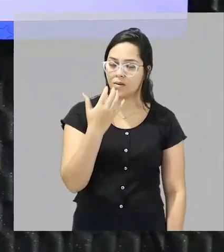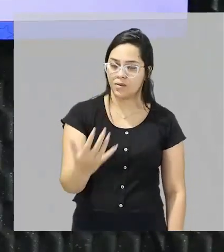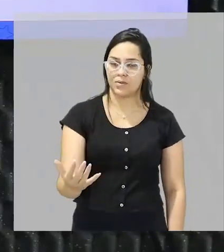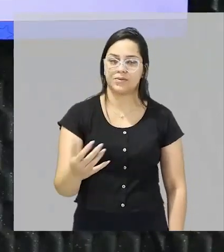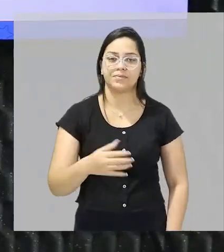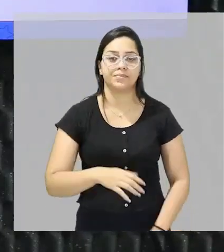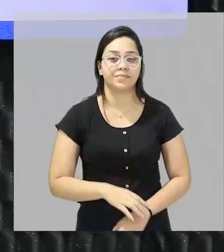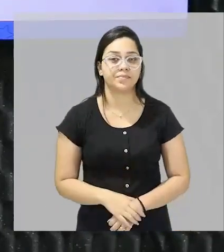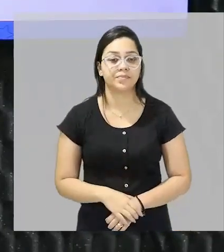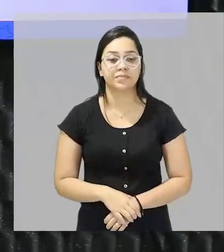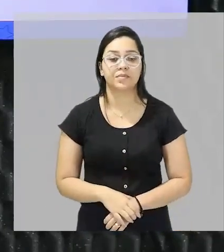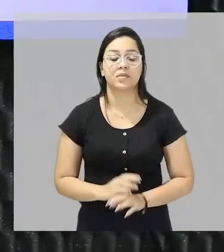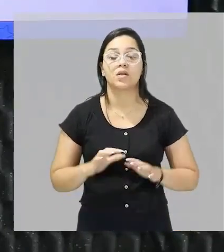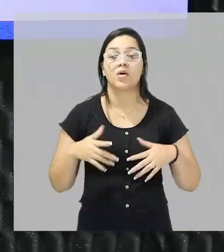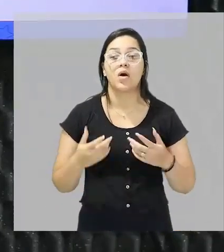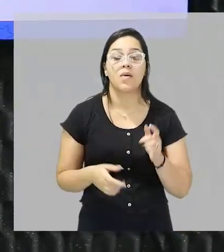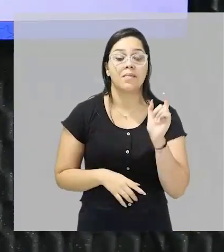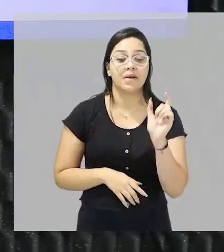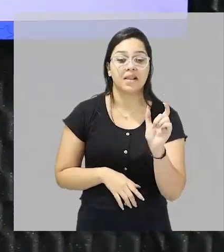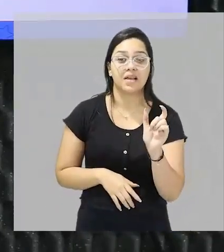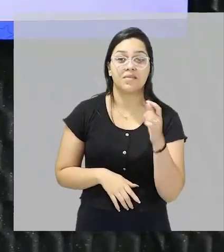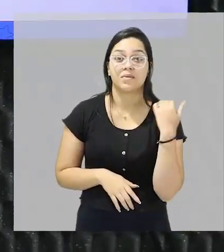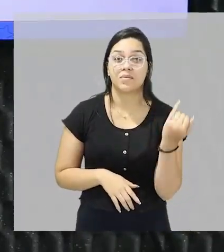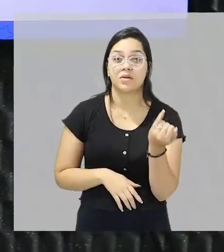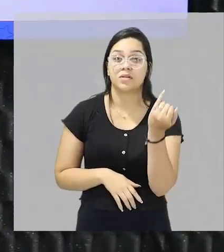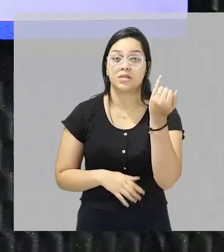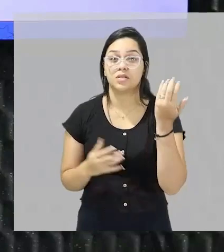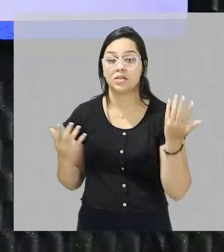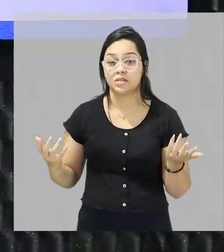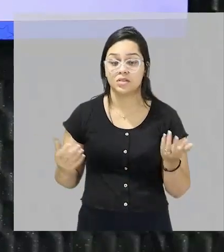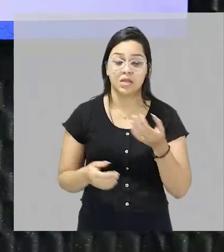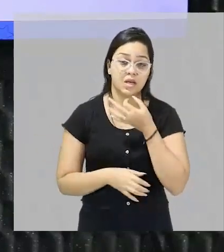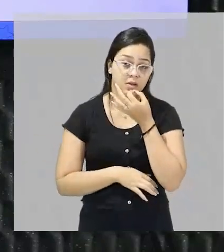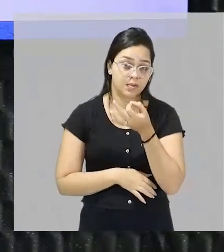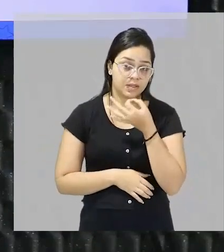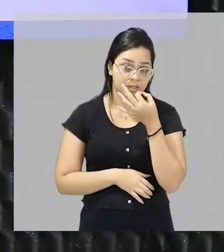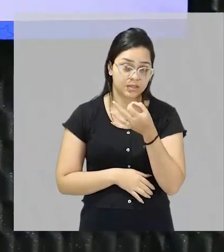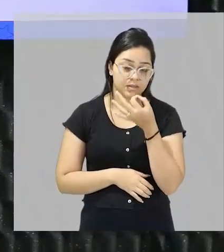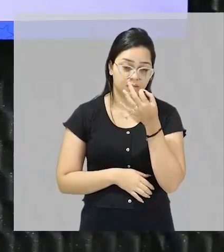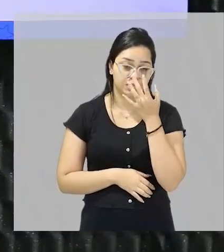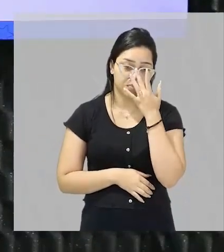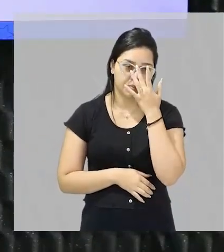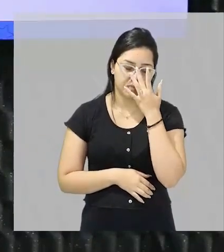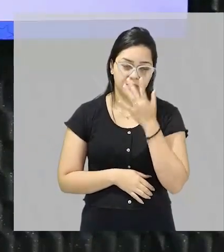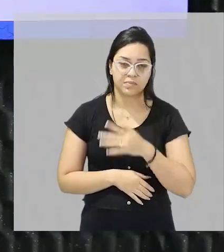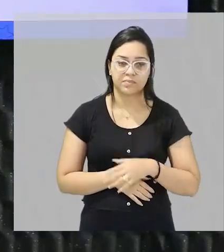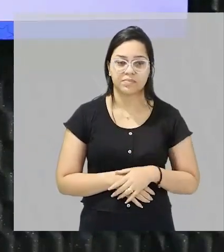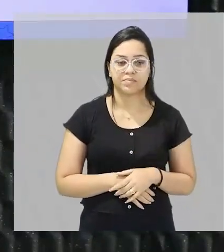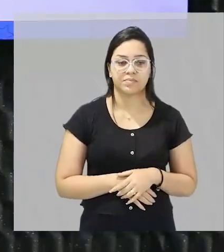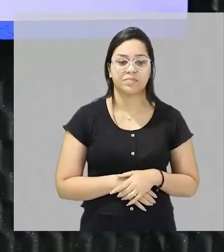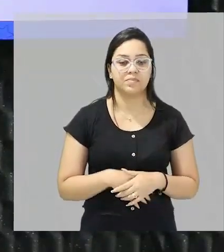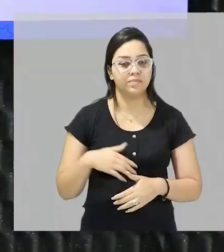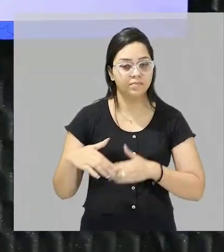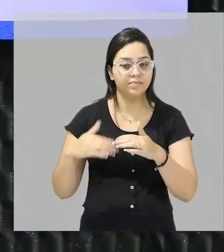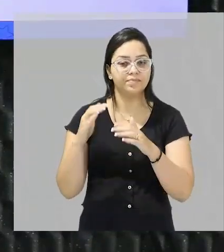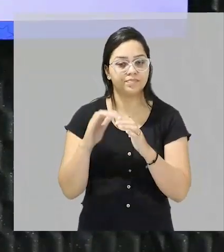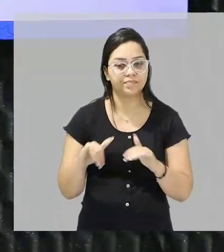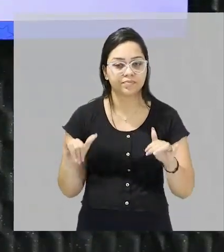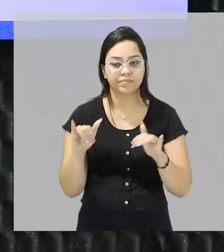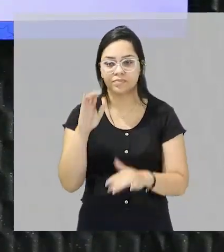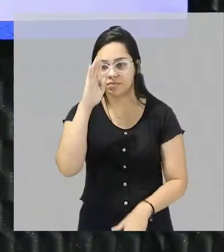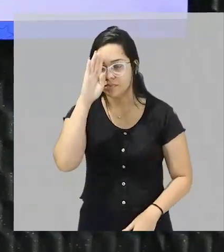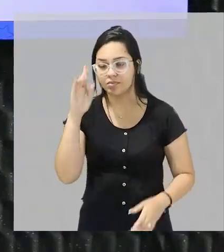argumentação. Então, qual é a palavra-chave do desenvolvimento? Argumentação. É no desenvolvimento que as